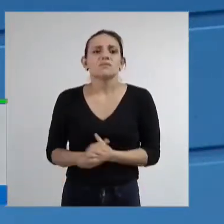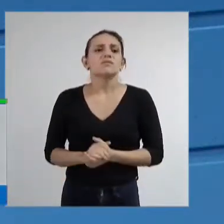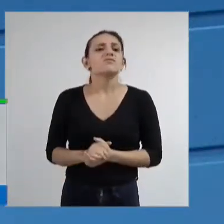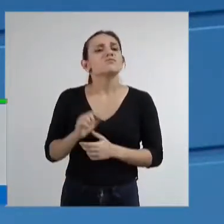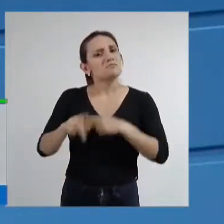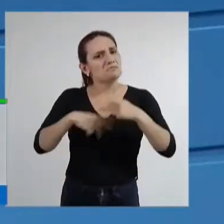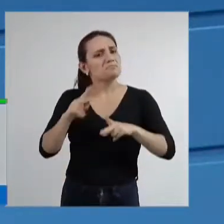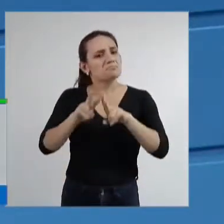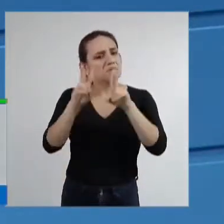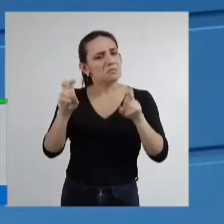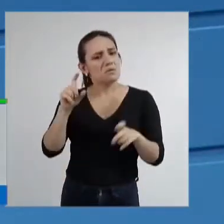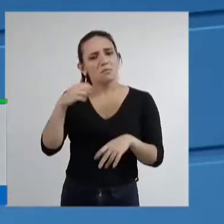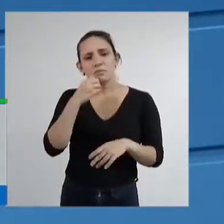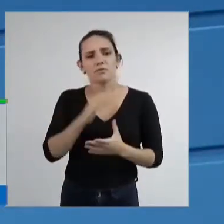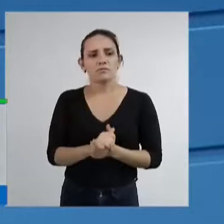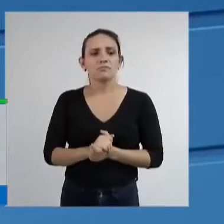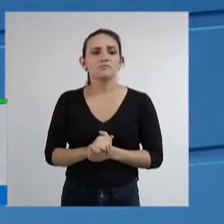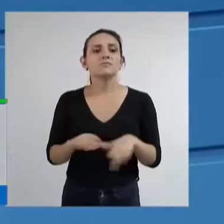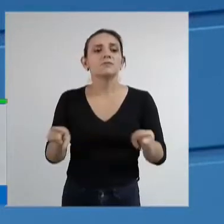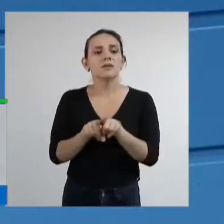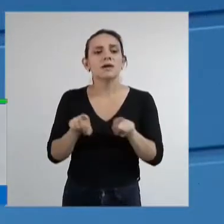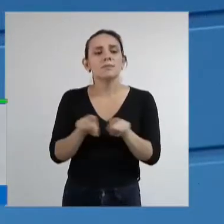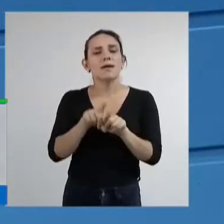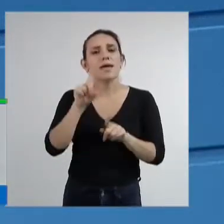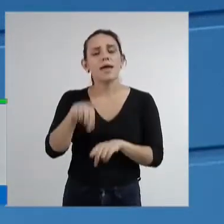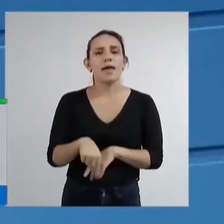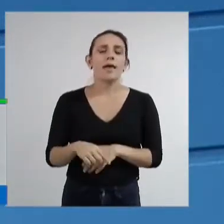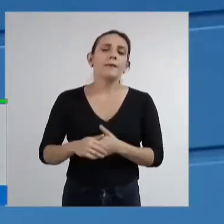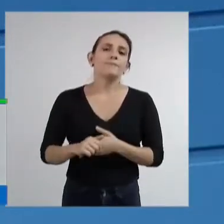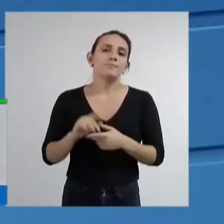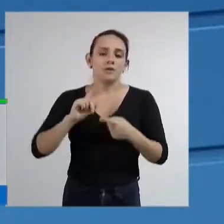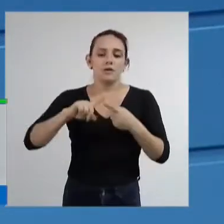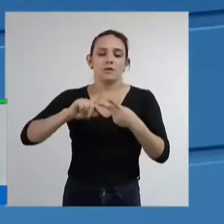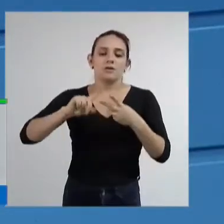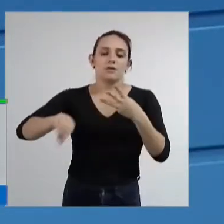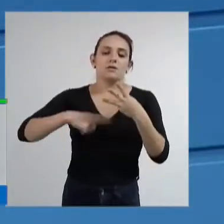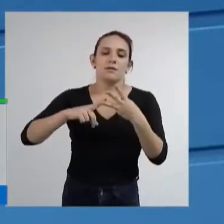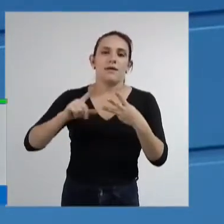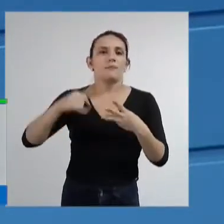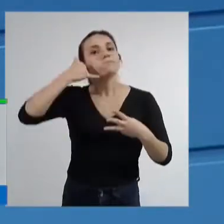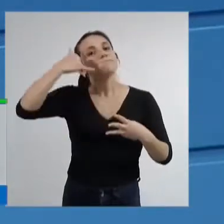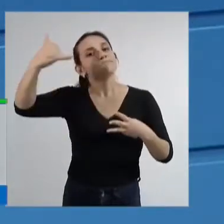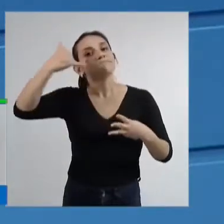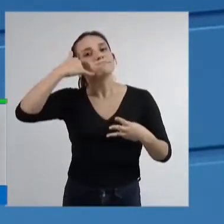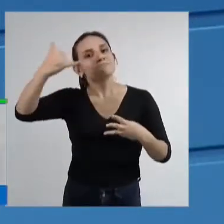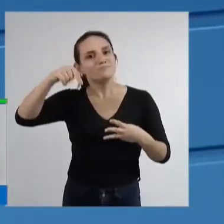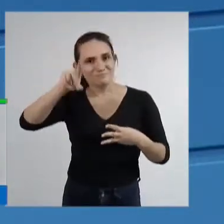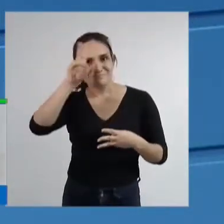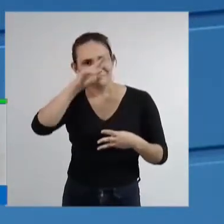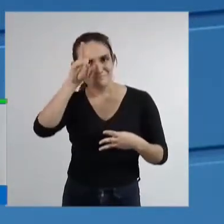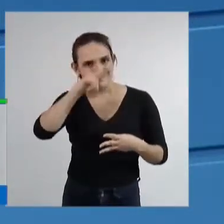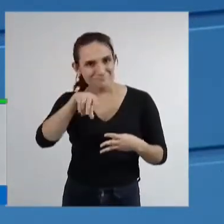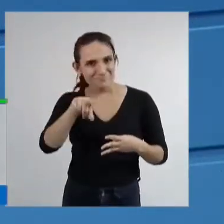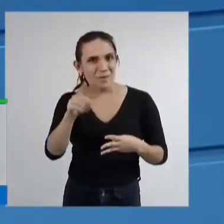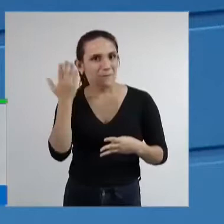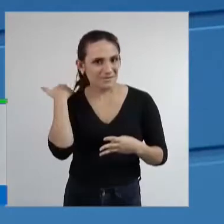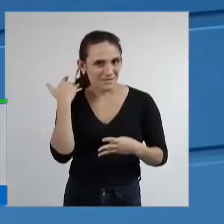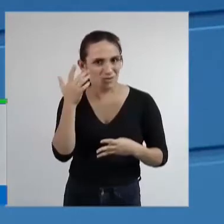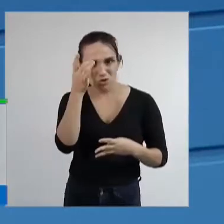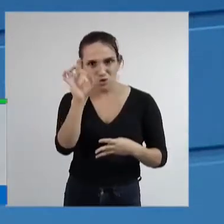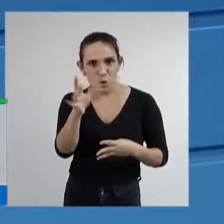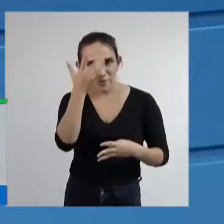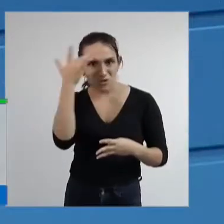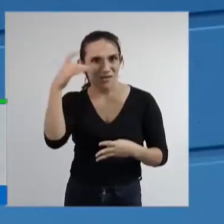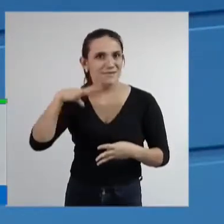muita tranquilidade. Essa questão da telefonia, lembrando muito bem, onde à época apenas rico tinha o